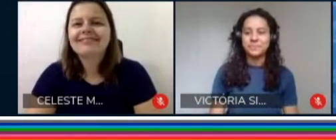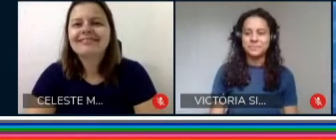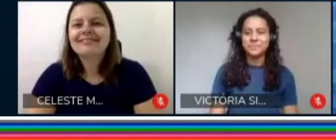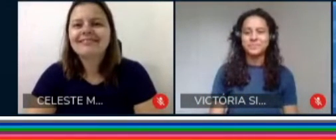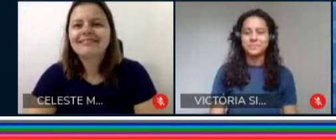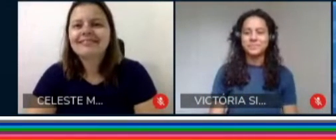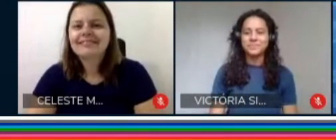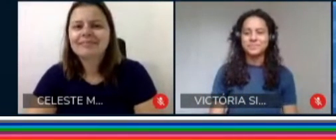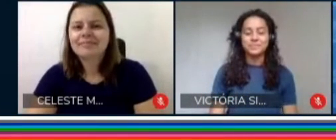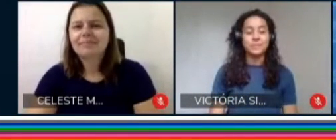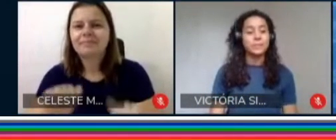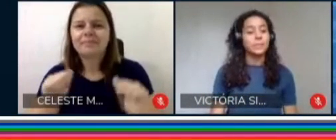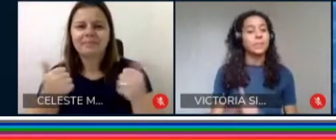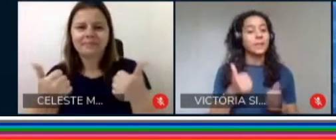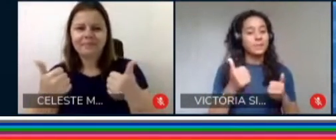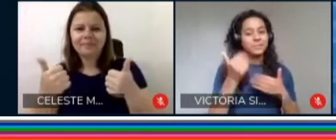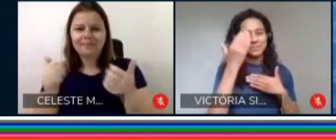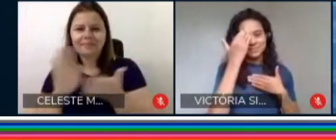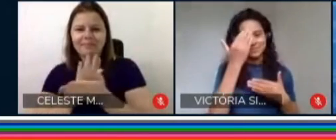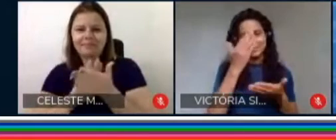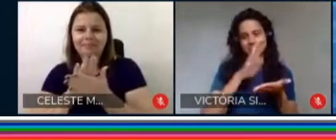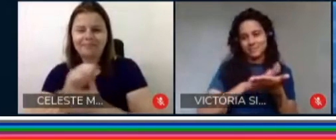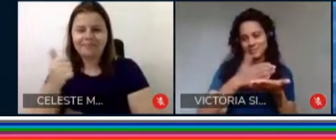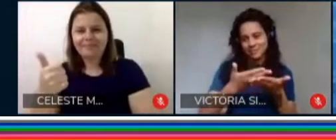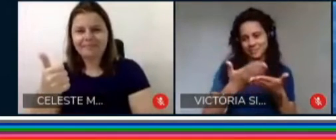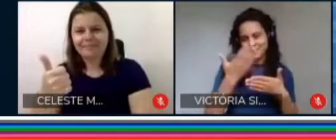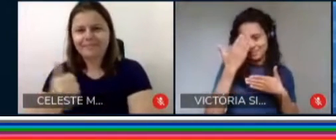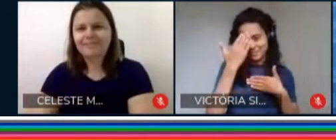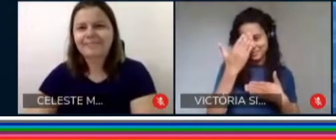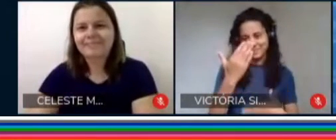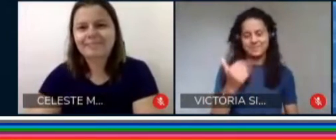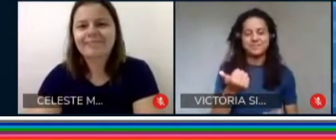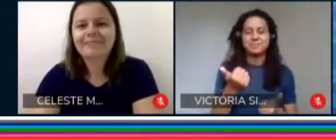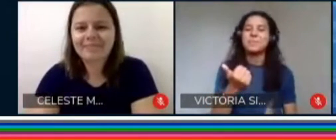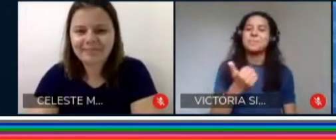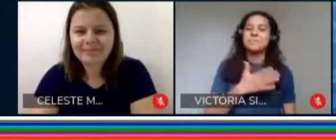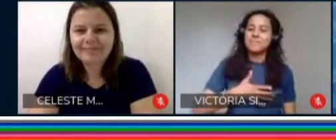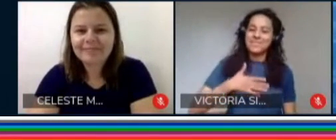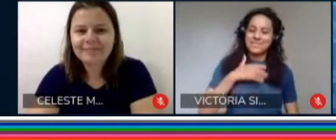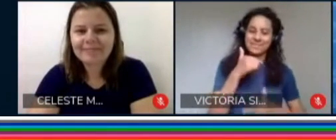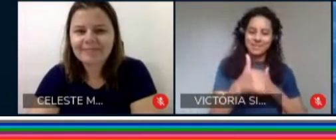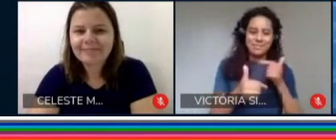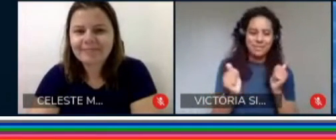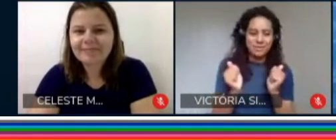bom. Obrigada, viu, meninas? Um prazer trabalhar com vocês. Tá?